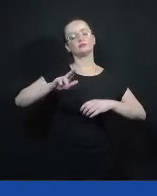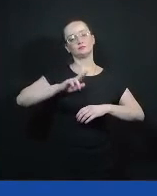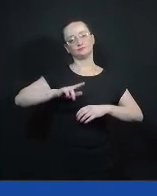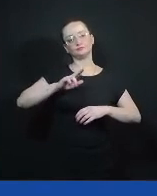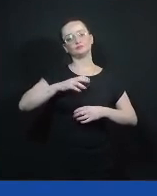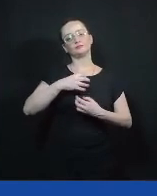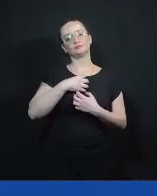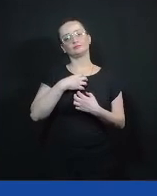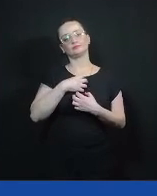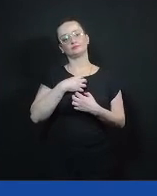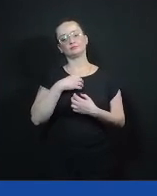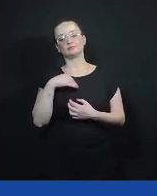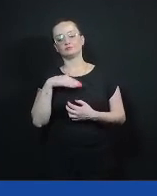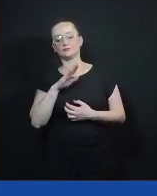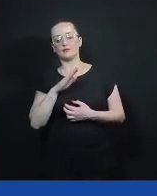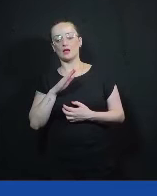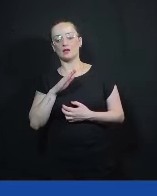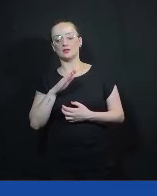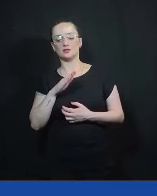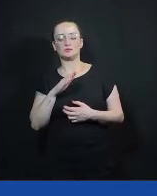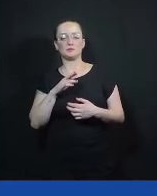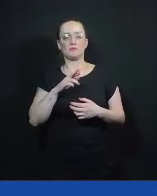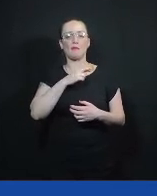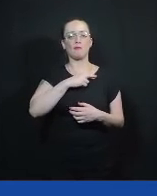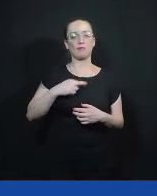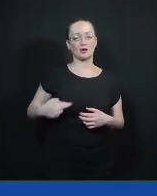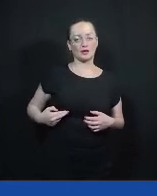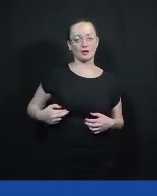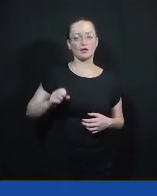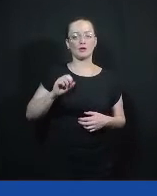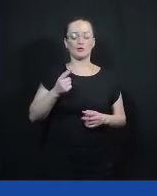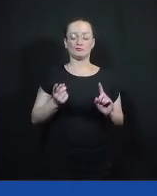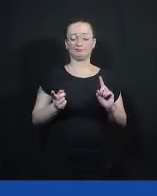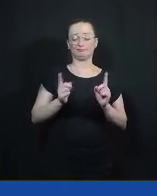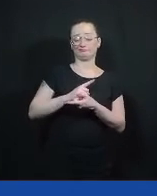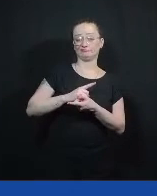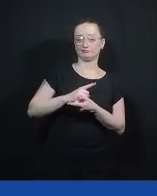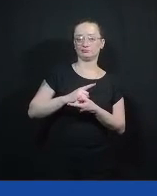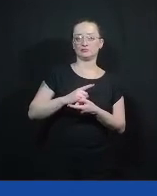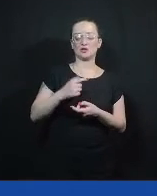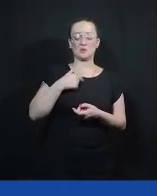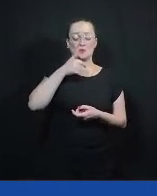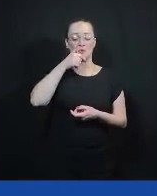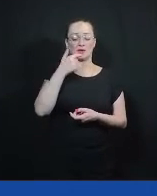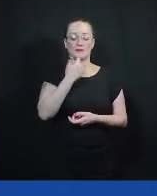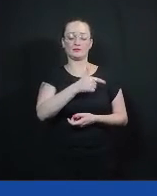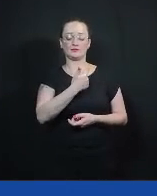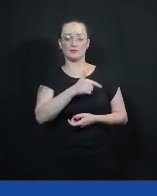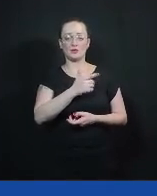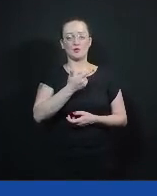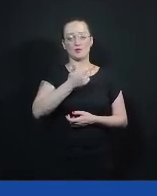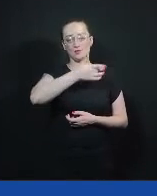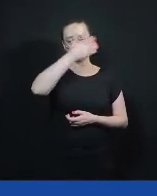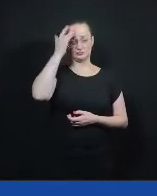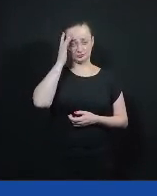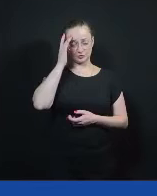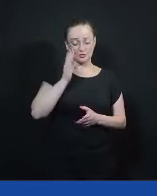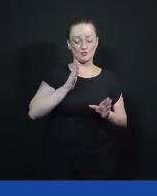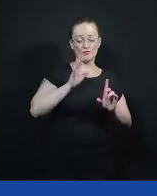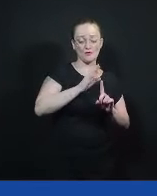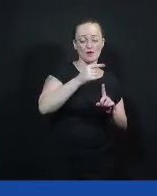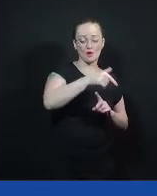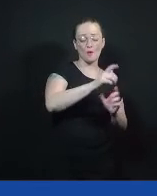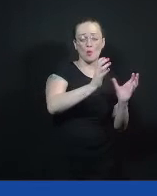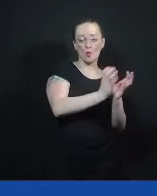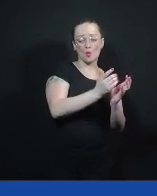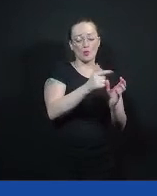uma forma mais republicana ou de uma forma enviesada, ou seja, com interesse em favorecer este ou aquele grupo